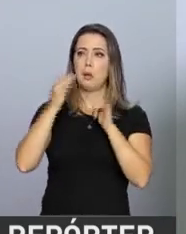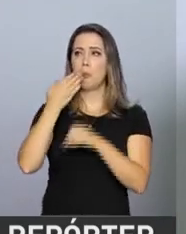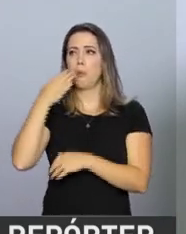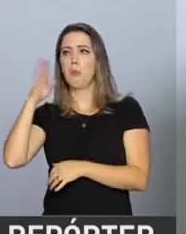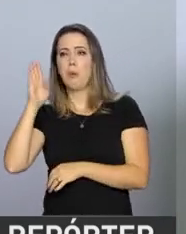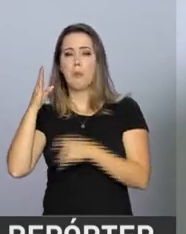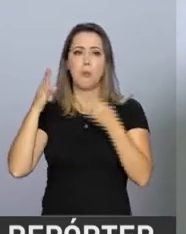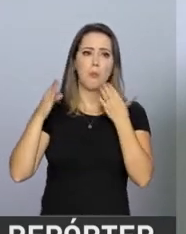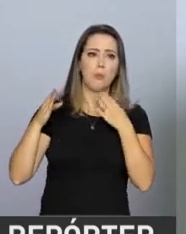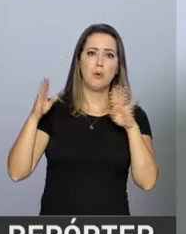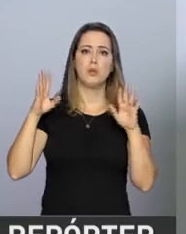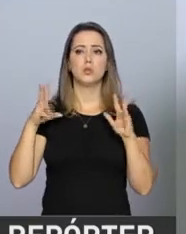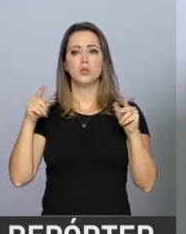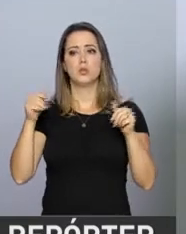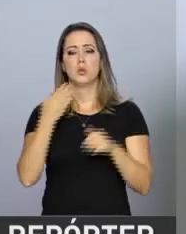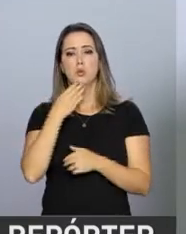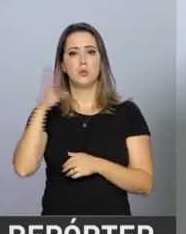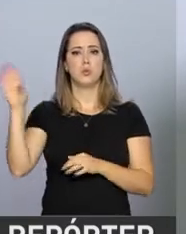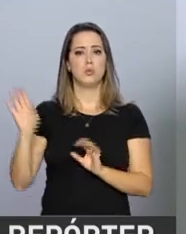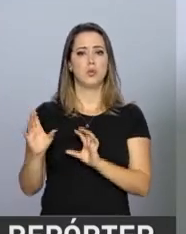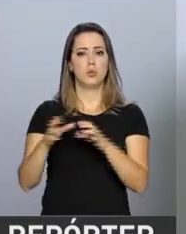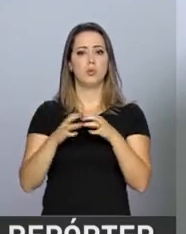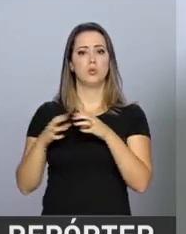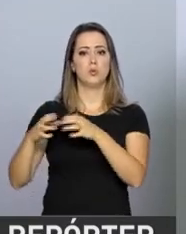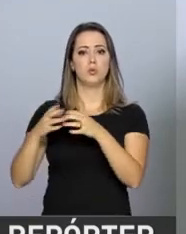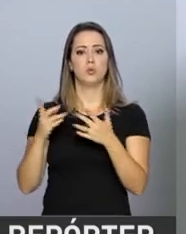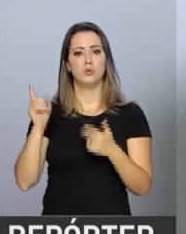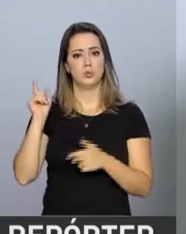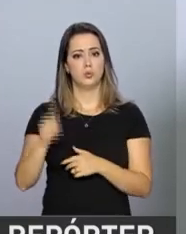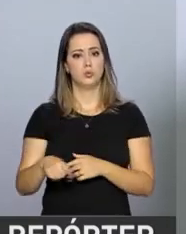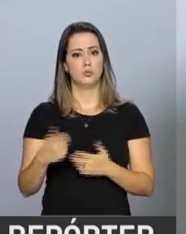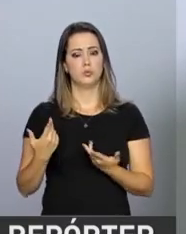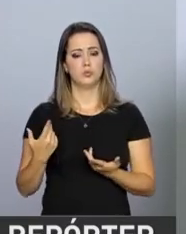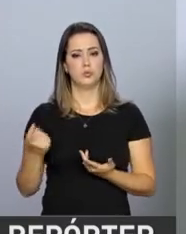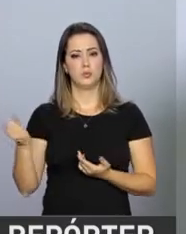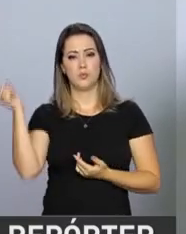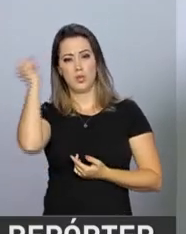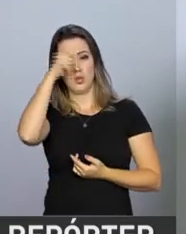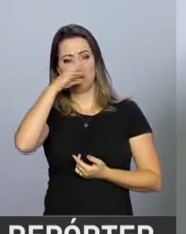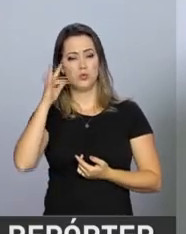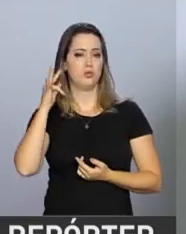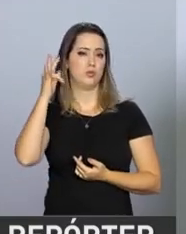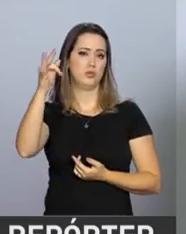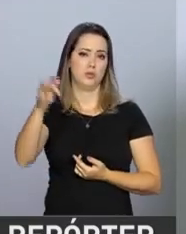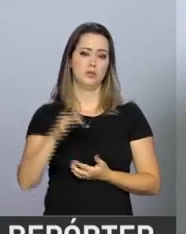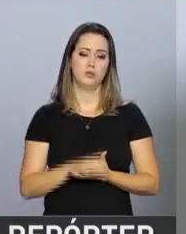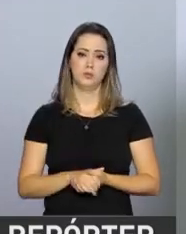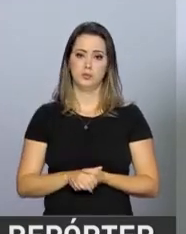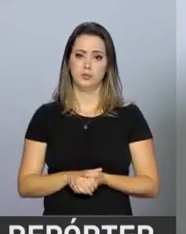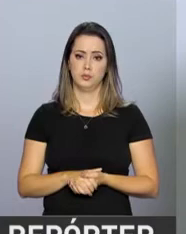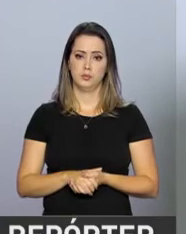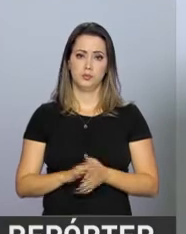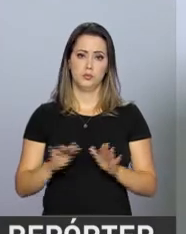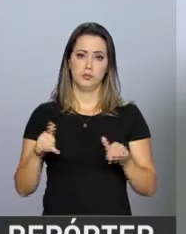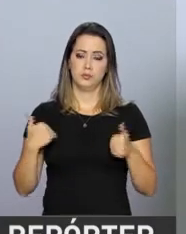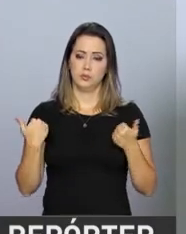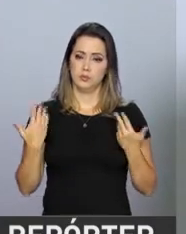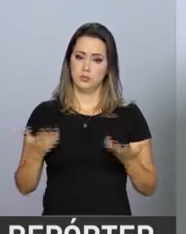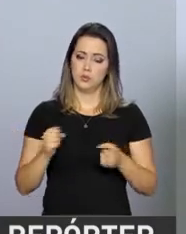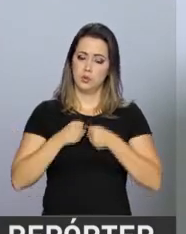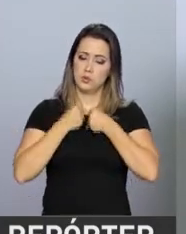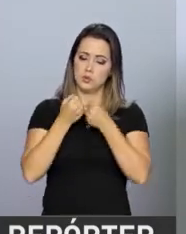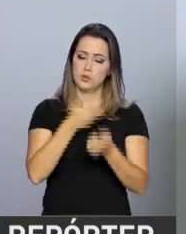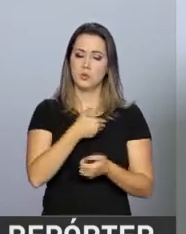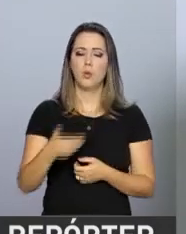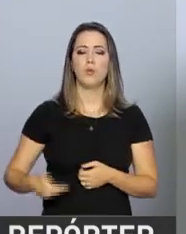os parlamentares vão se comprometer com as suas básicas, e isso vai tornar uma dificuldade muito maior lá na frente. Então, o esforço do governo